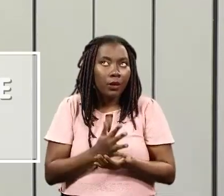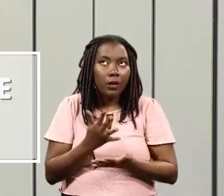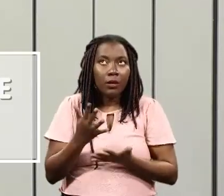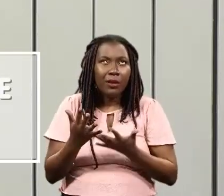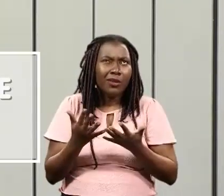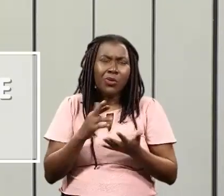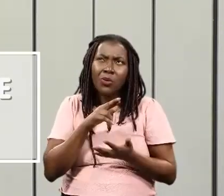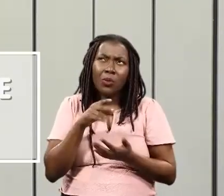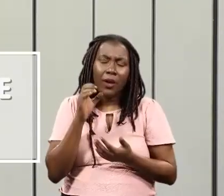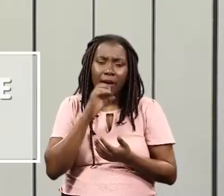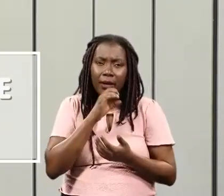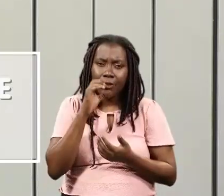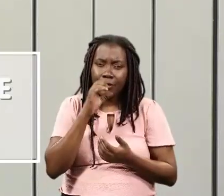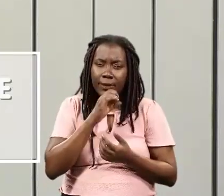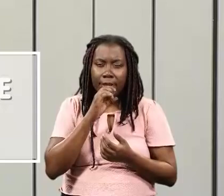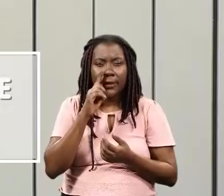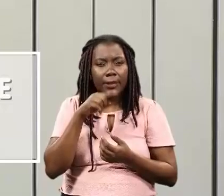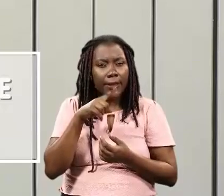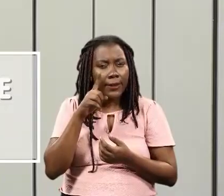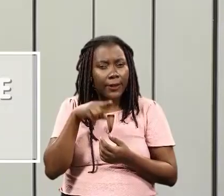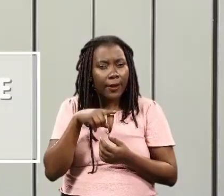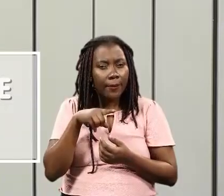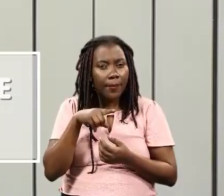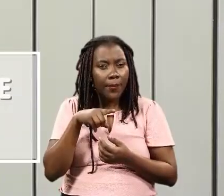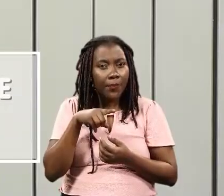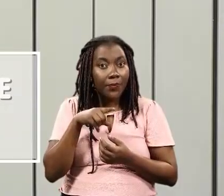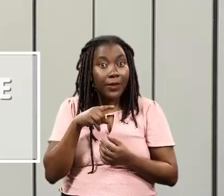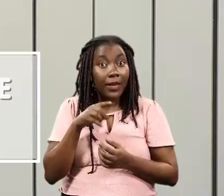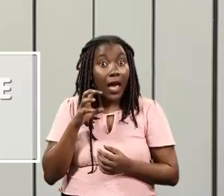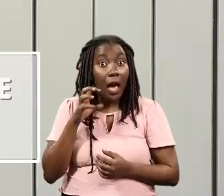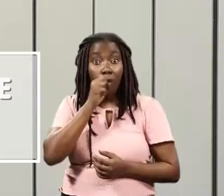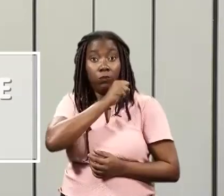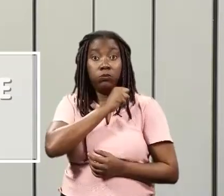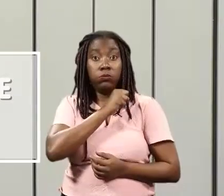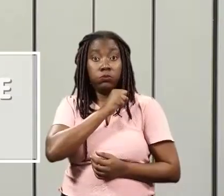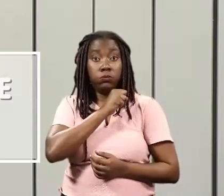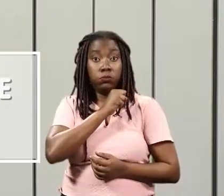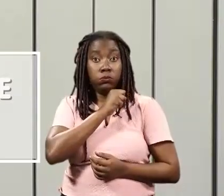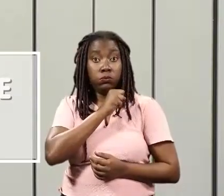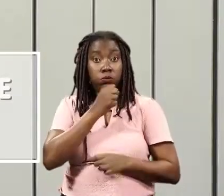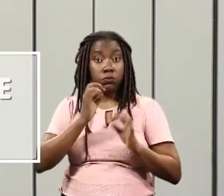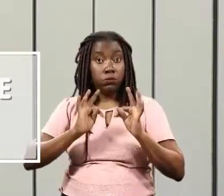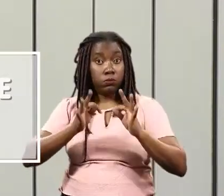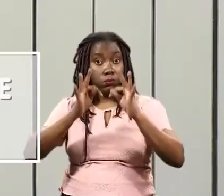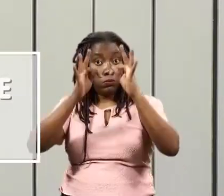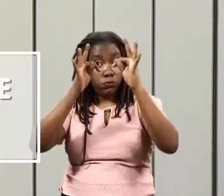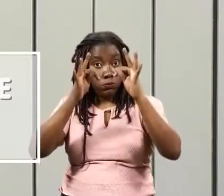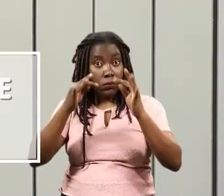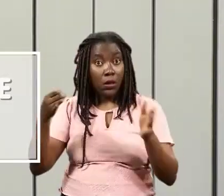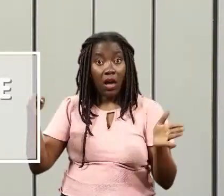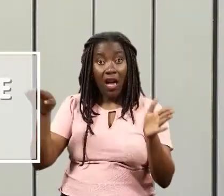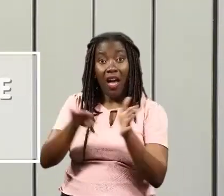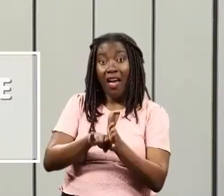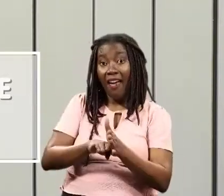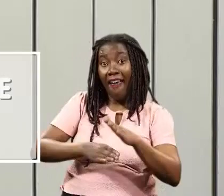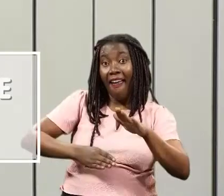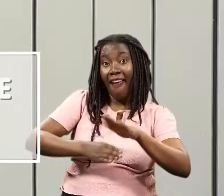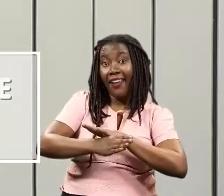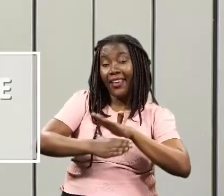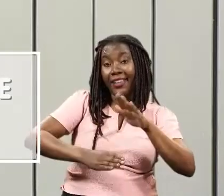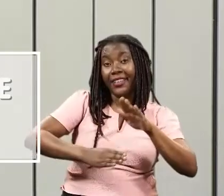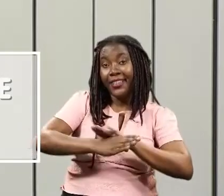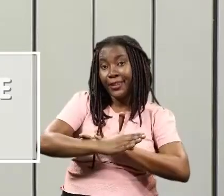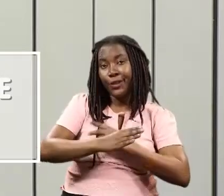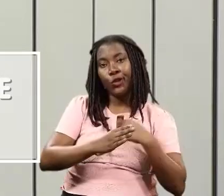não é agilidade, seria nessa rapidez em que a tecnologia ela vem entrando